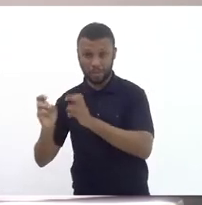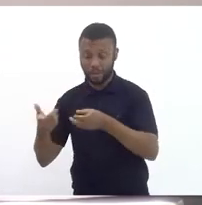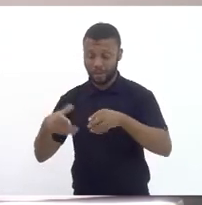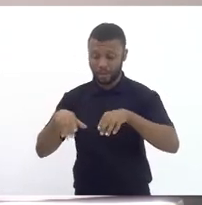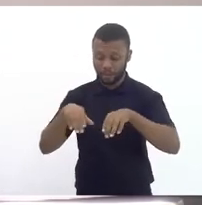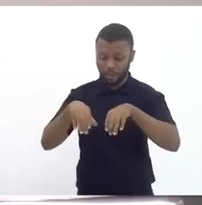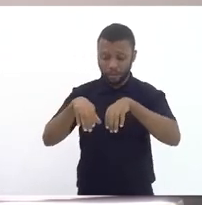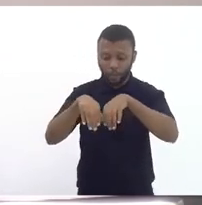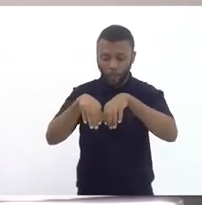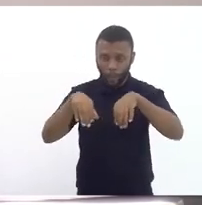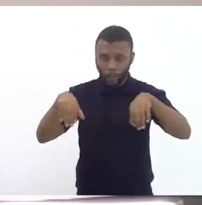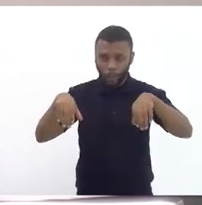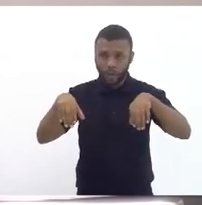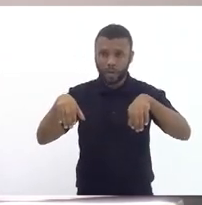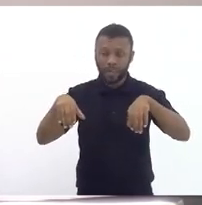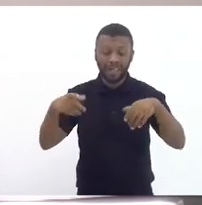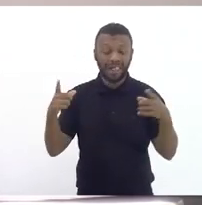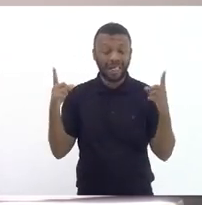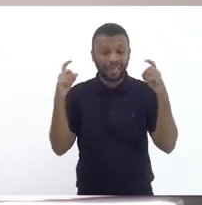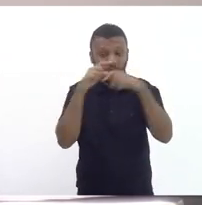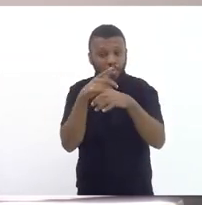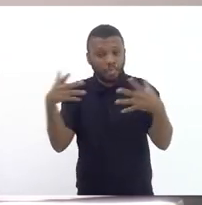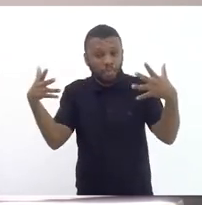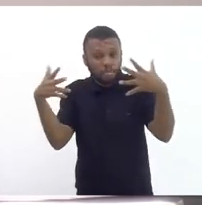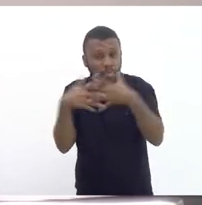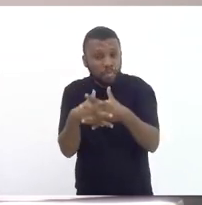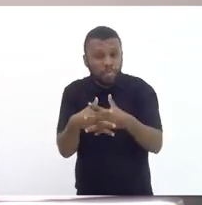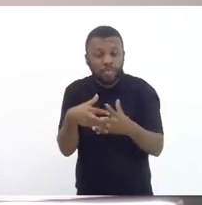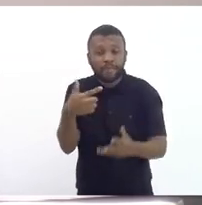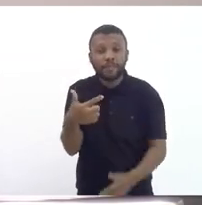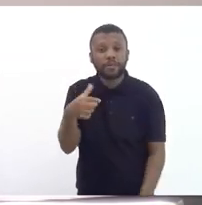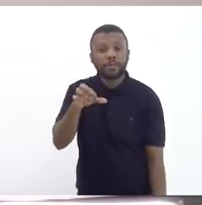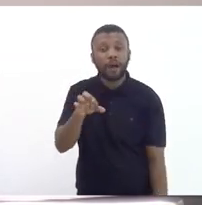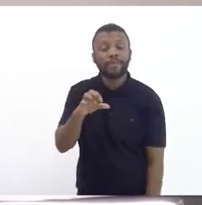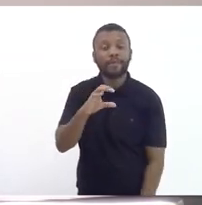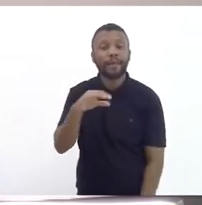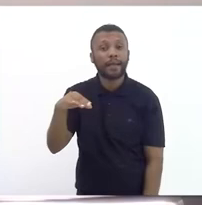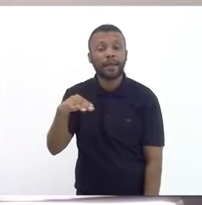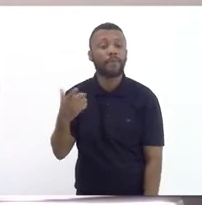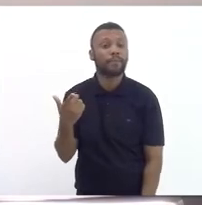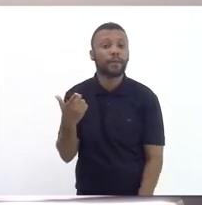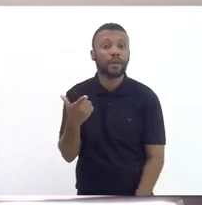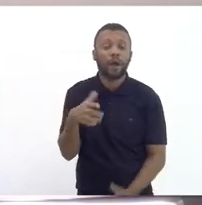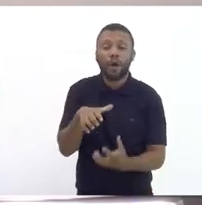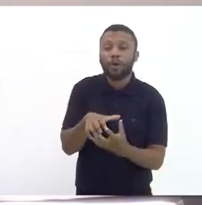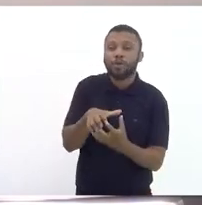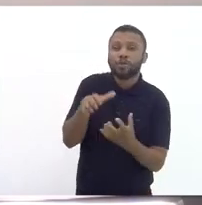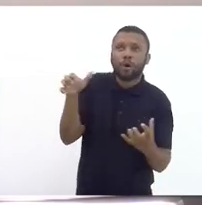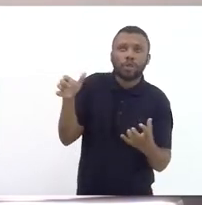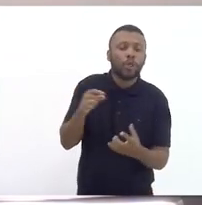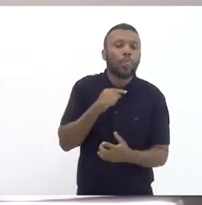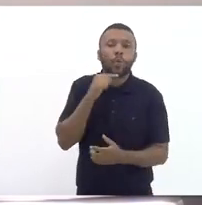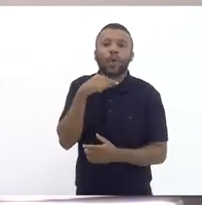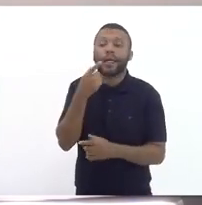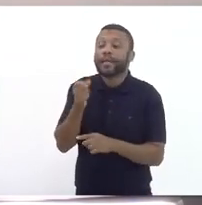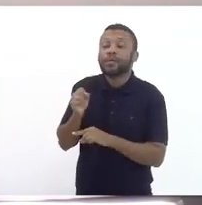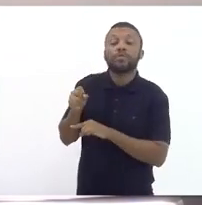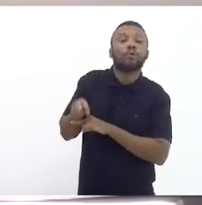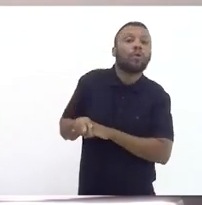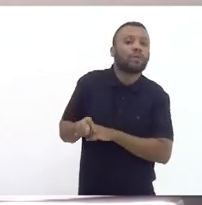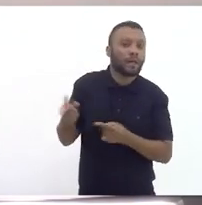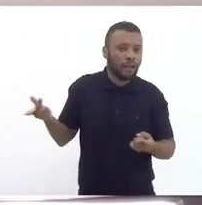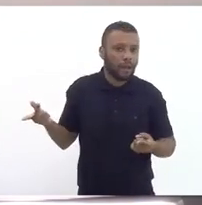lá em Benjamin do Monte, é quase que 29 centímetros. O idoso não consegue se não tiver apoio de alguém. A mesma